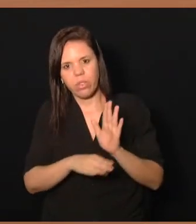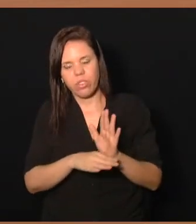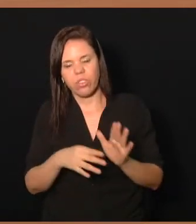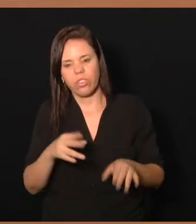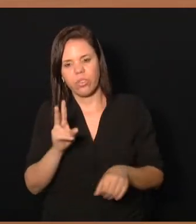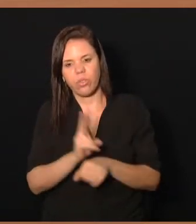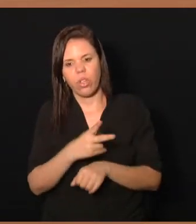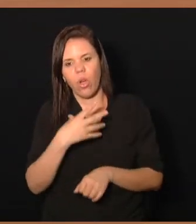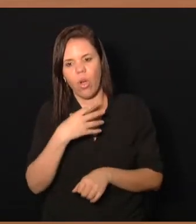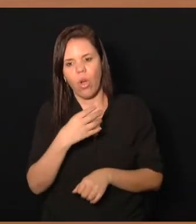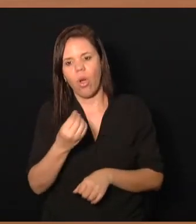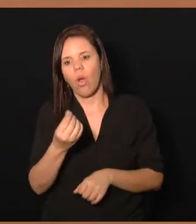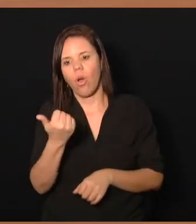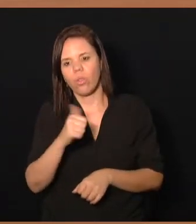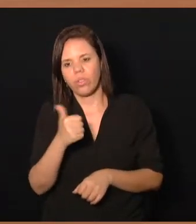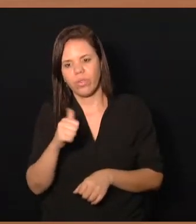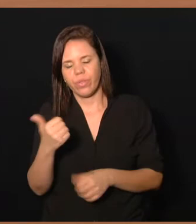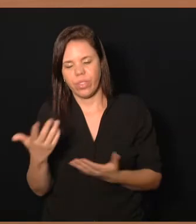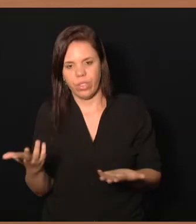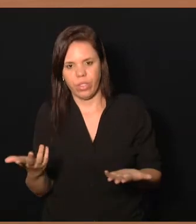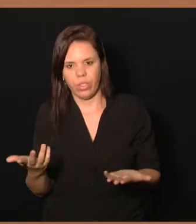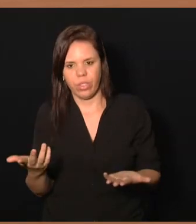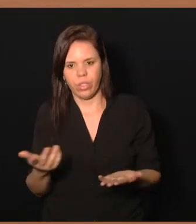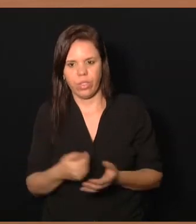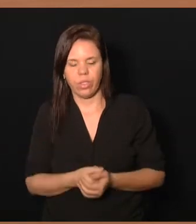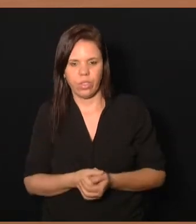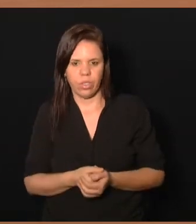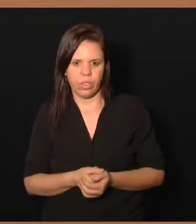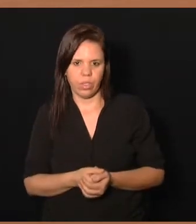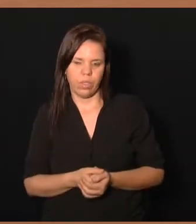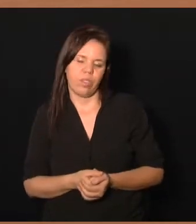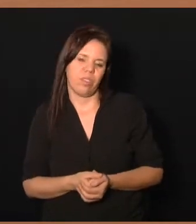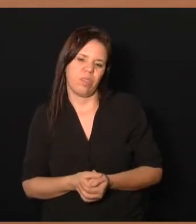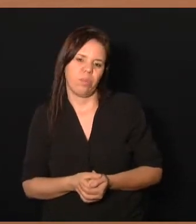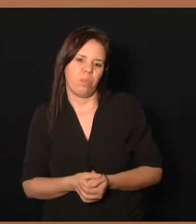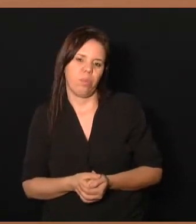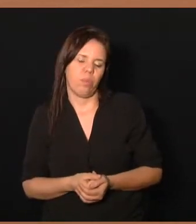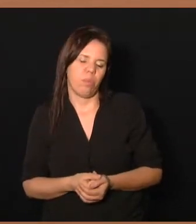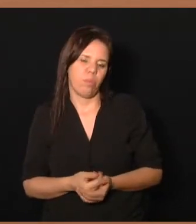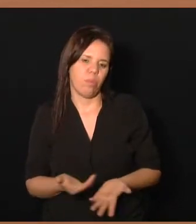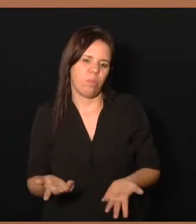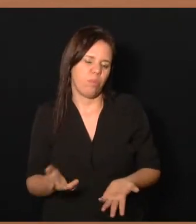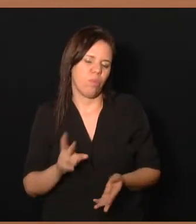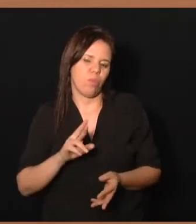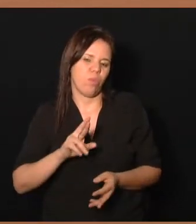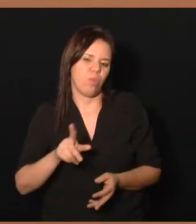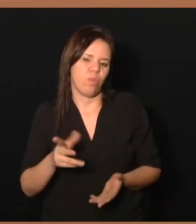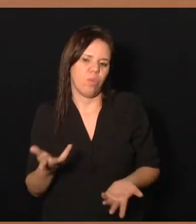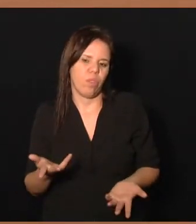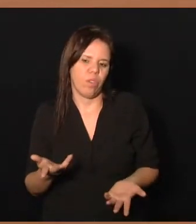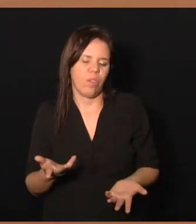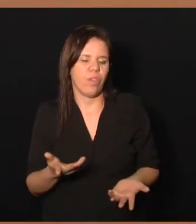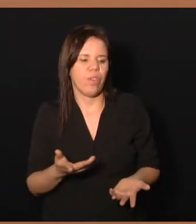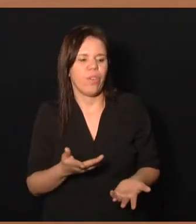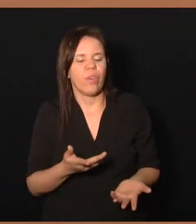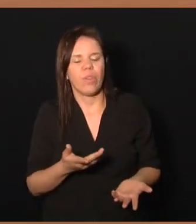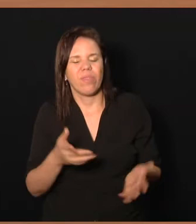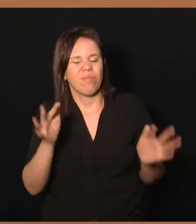11. Não seria de bom agrado no final da vida dele colocar ele numa casa de